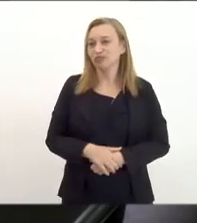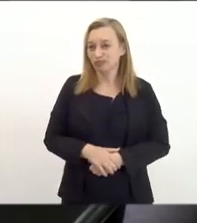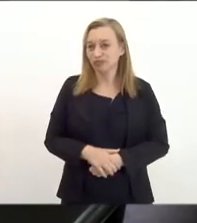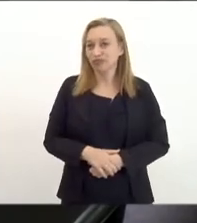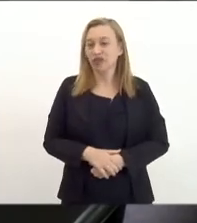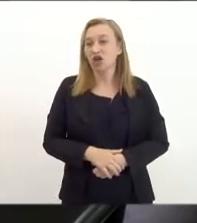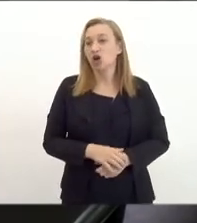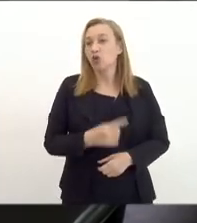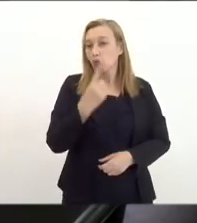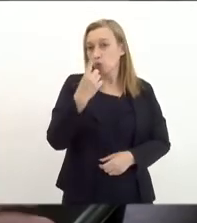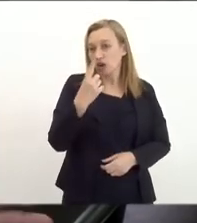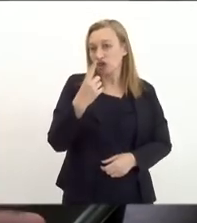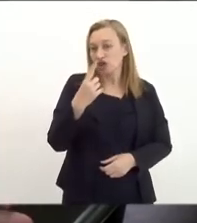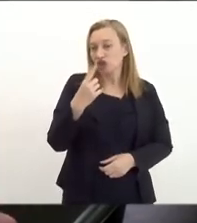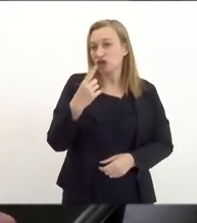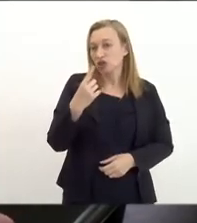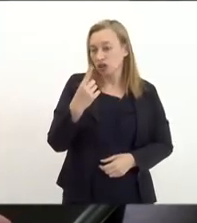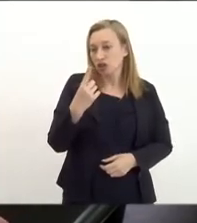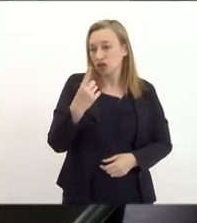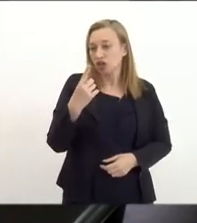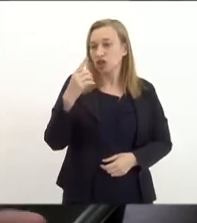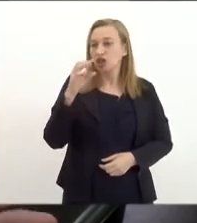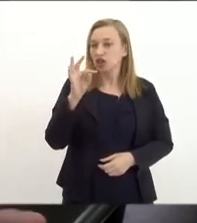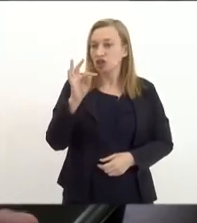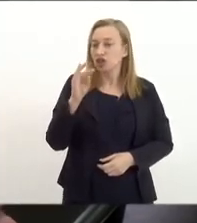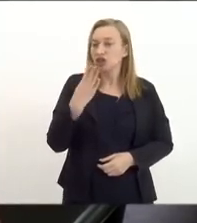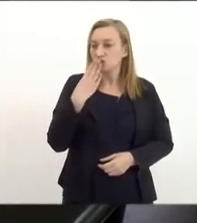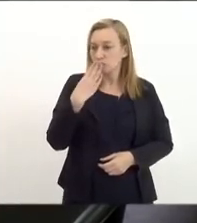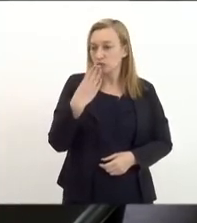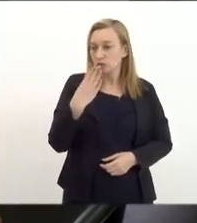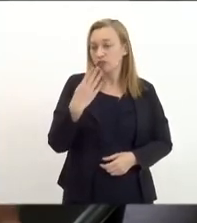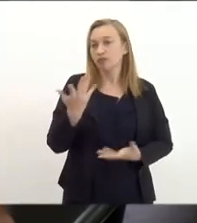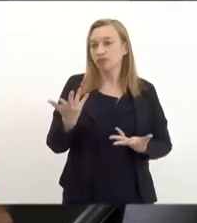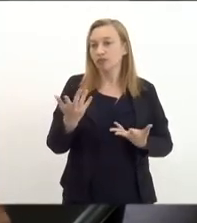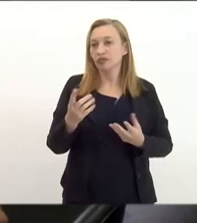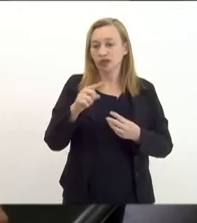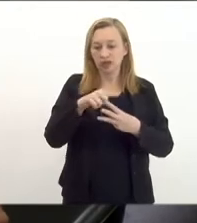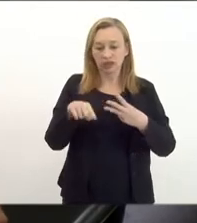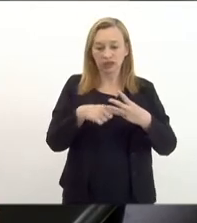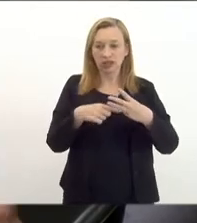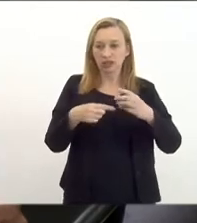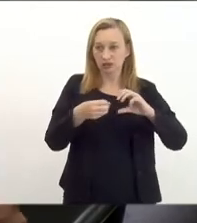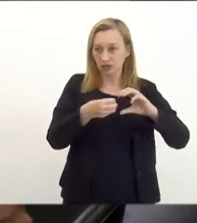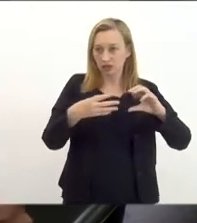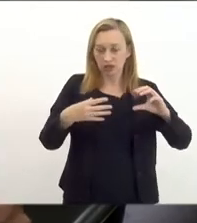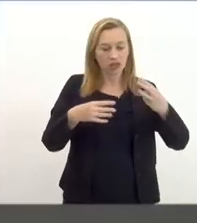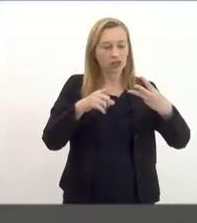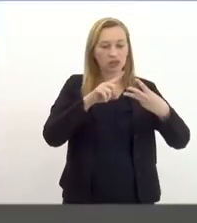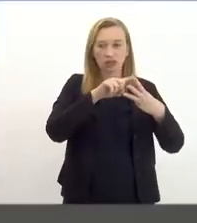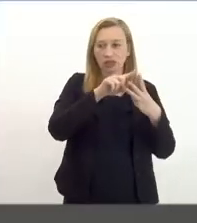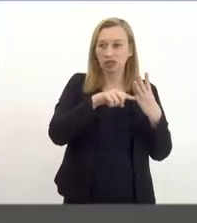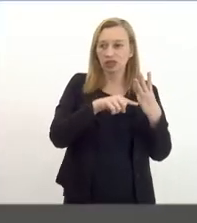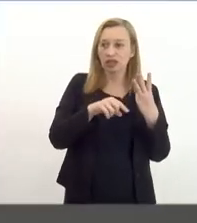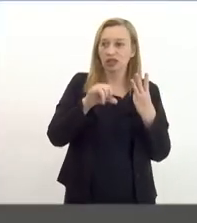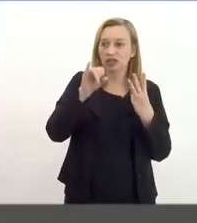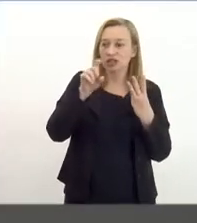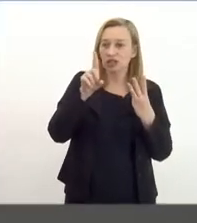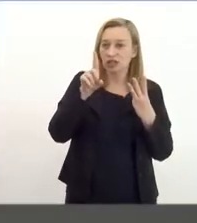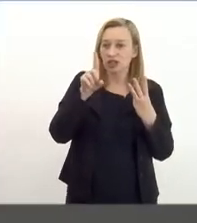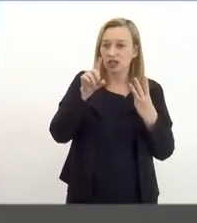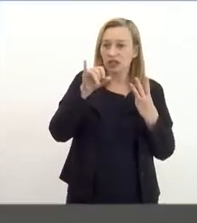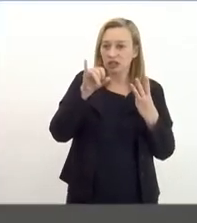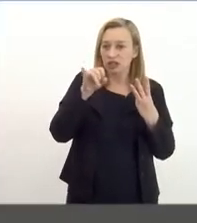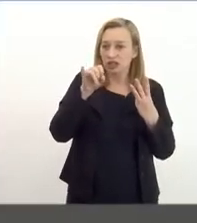ou menor uma tipologia com 3 tipos de classificação a primeira os indisponíveis são